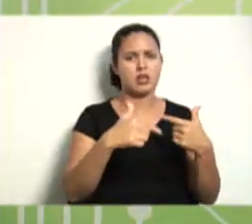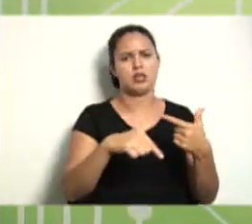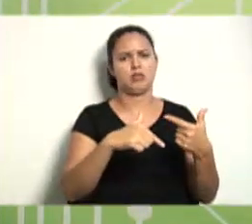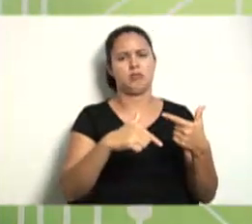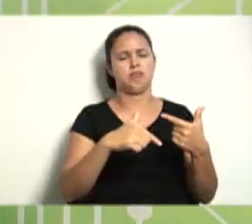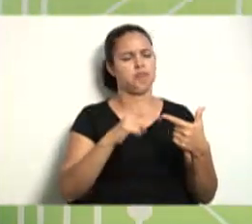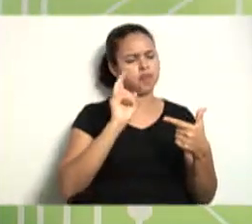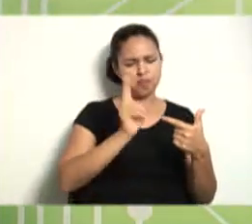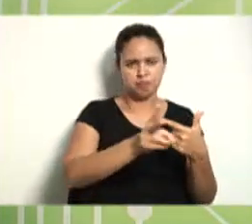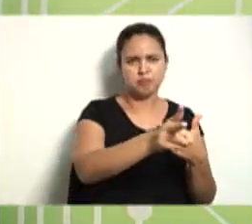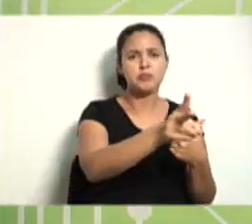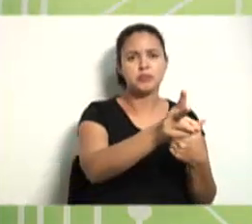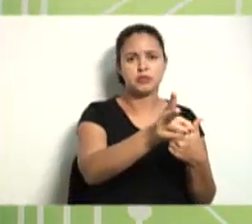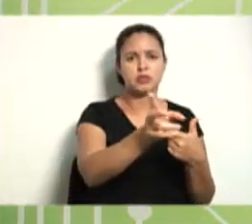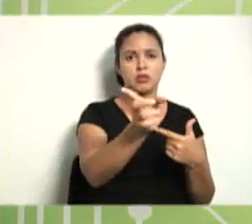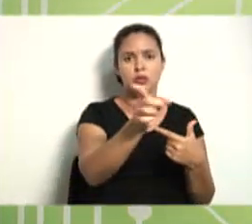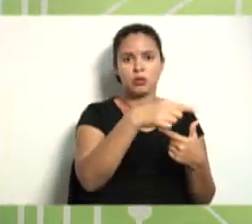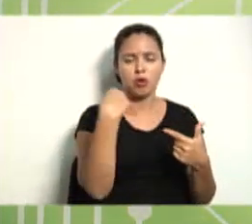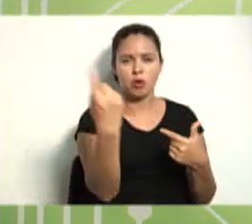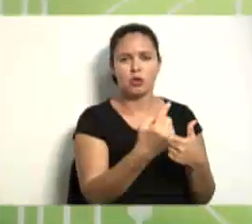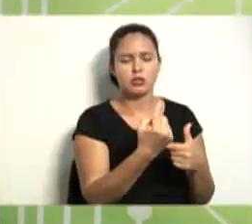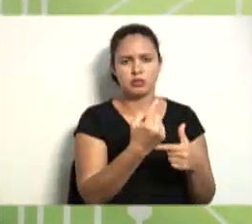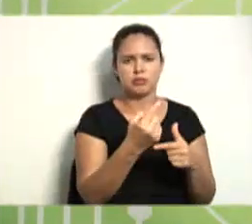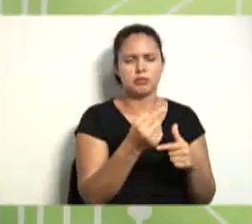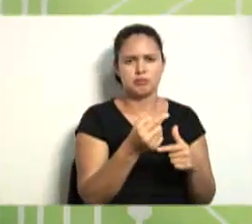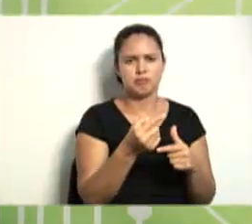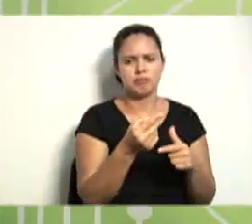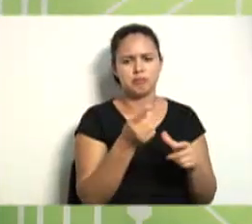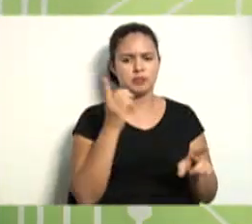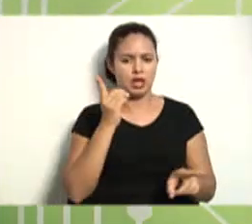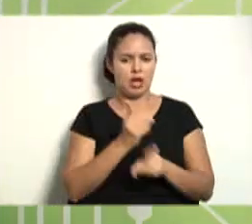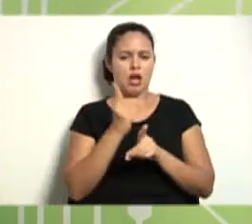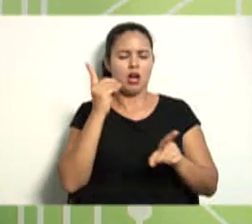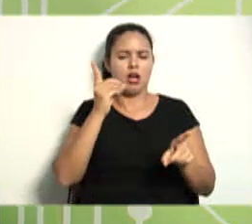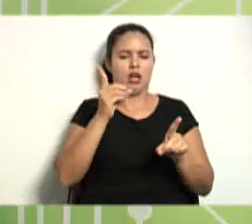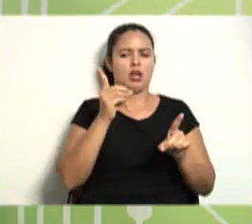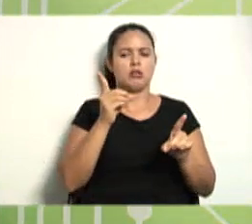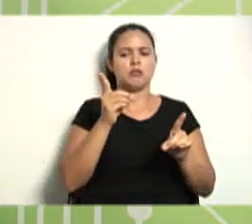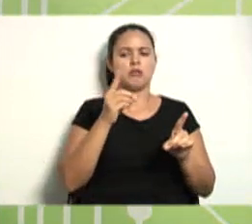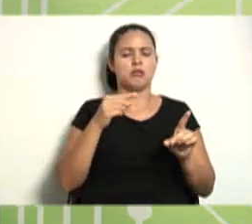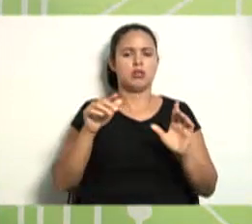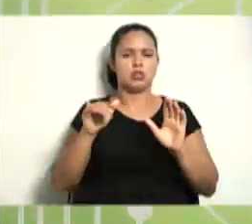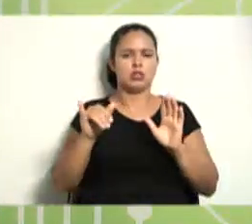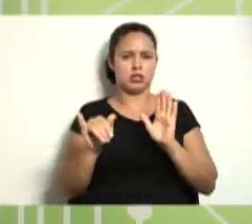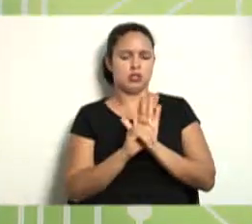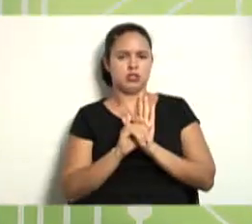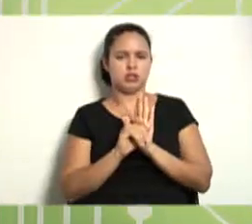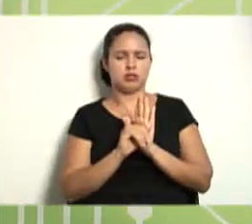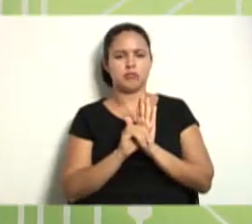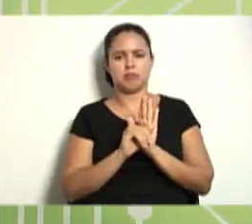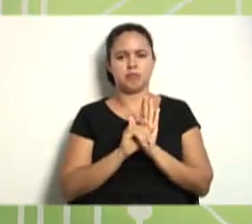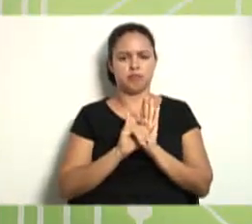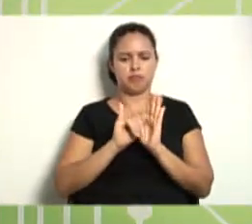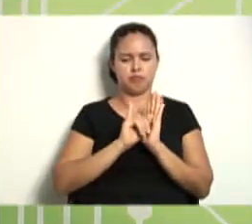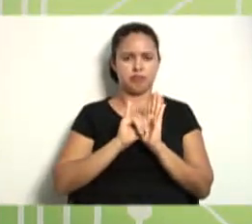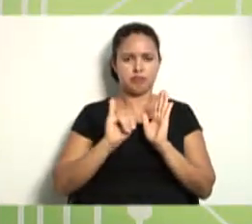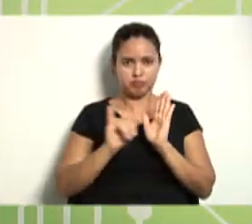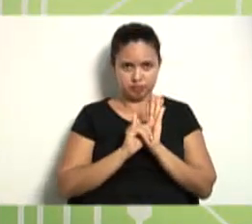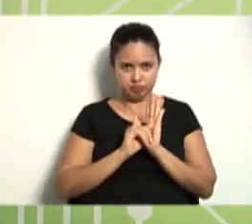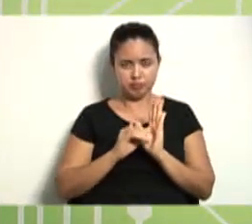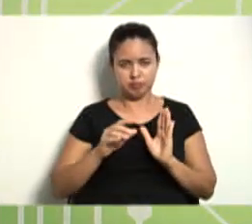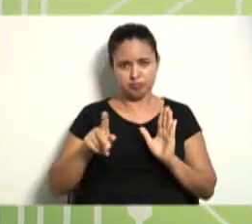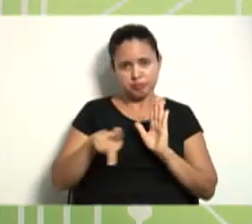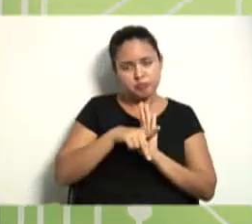trabalho, mais a gente se identifica com aquela forma de trabalho e mais as outras pessoas nos identificam com aquela forma